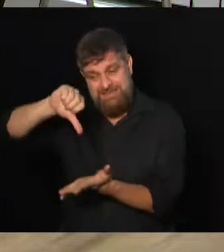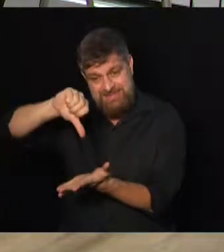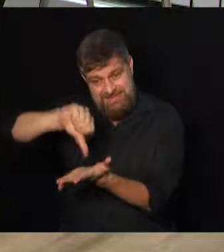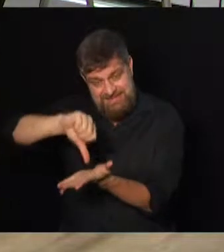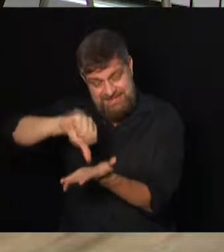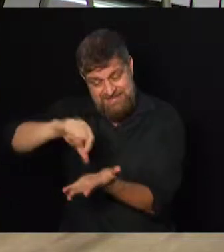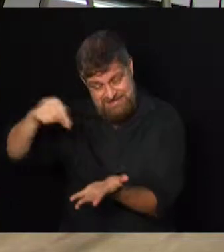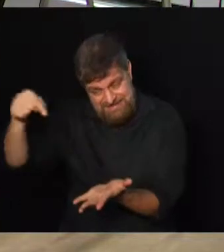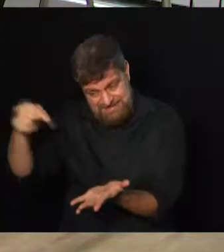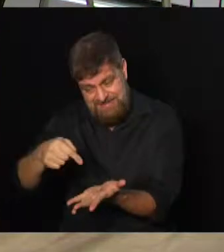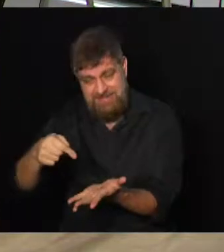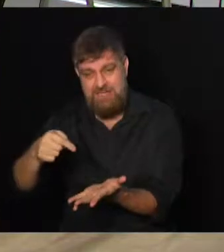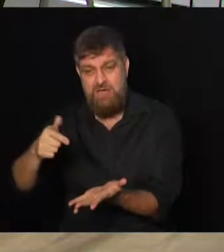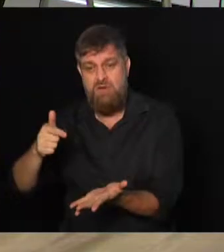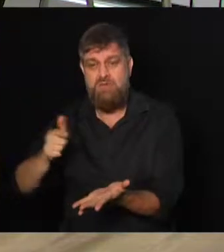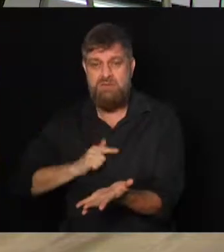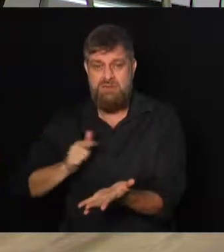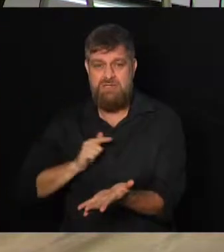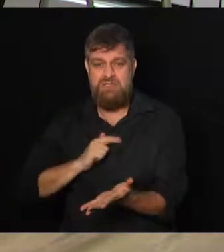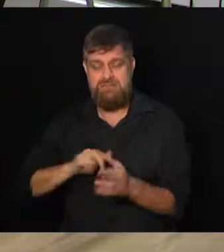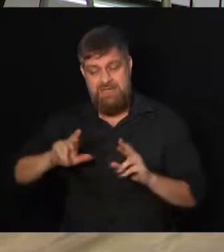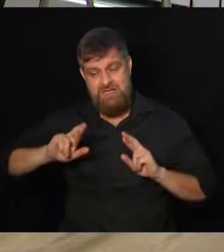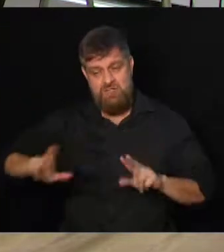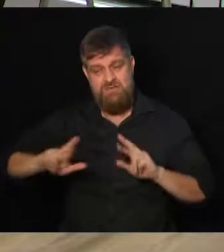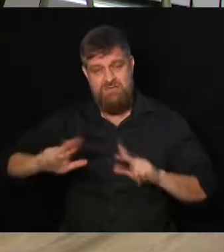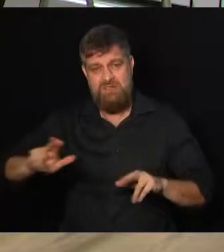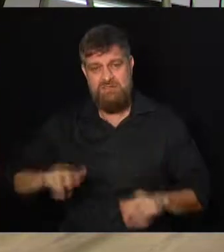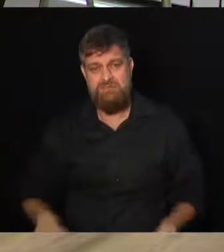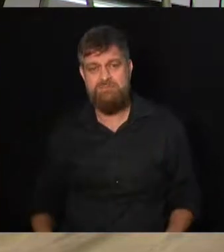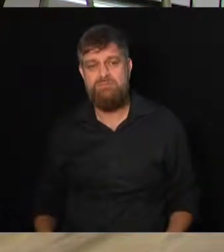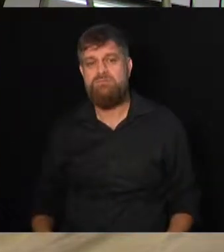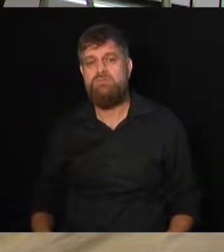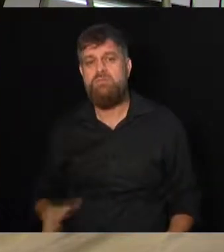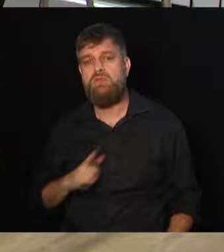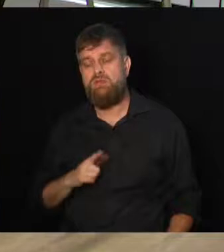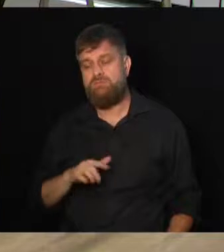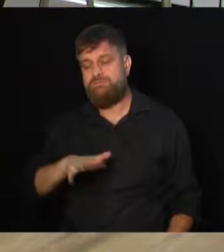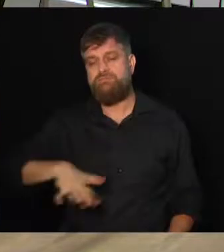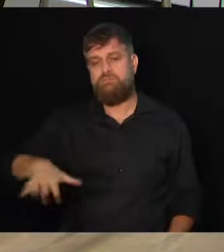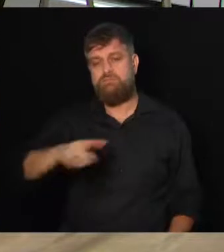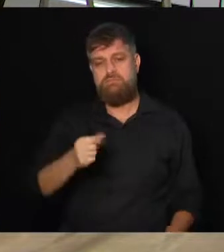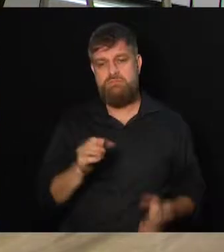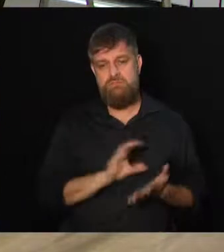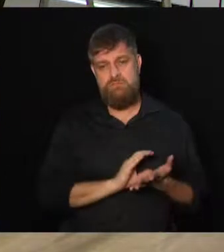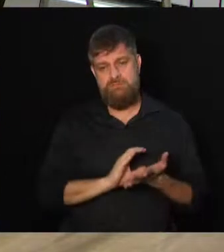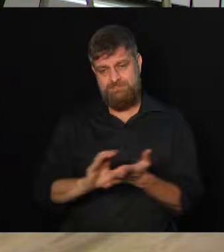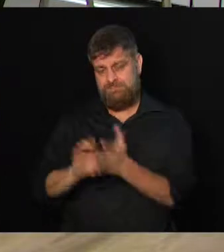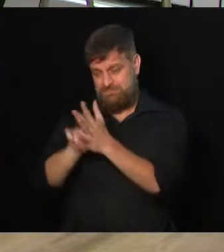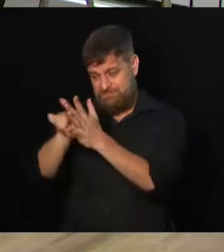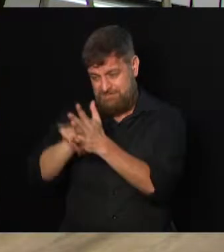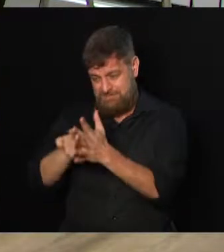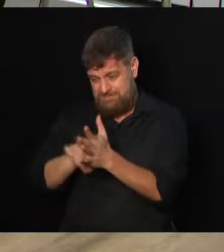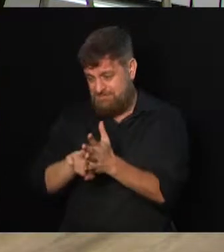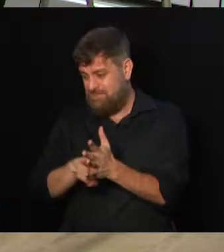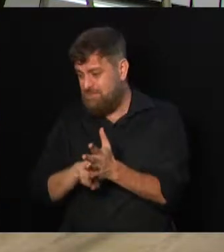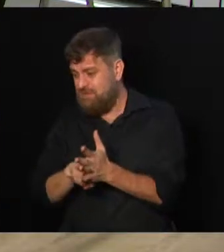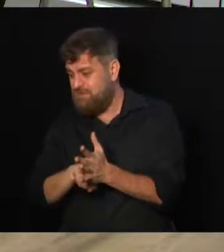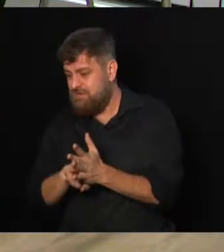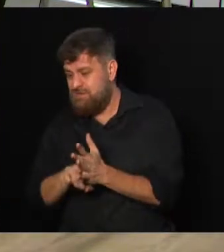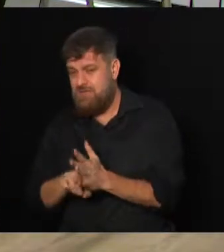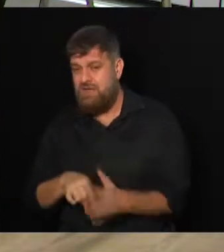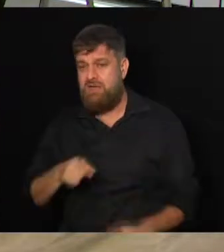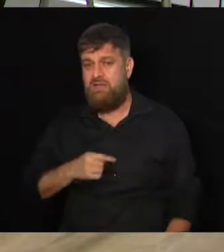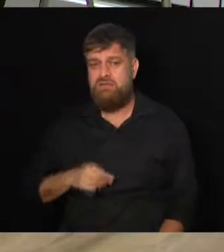gestão pública, ela tem que saber diferenciar aonde ela vai investir, fazer uma epidemiologia na cidade, se ela